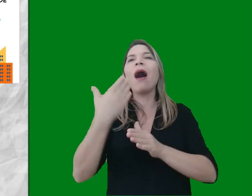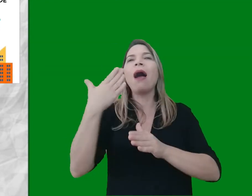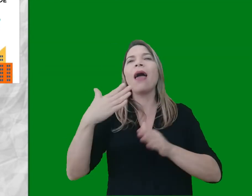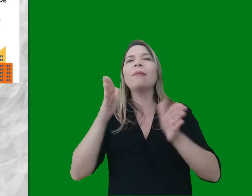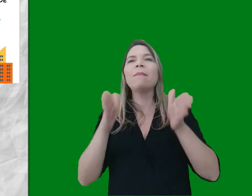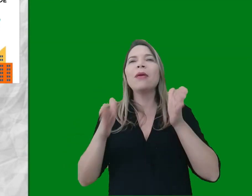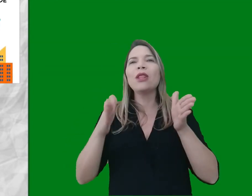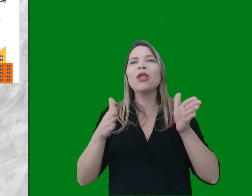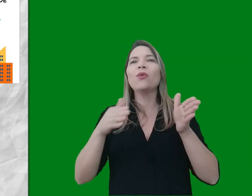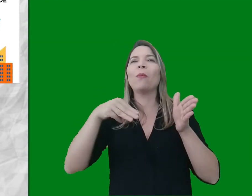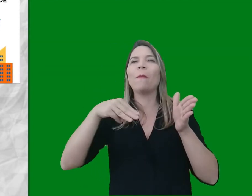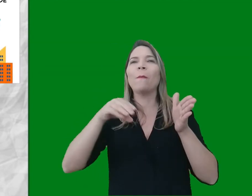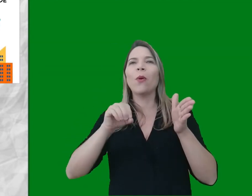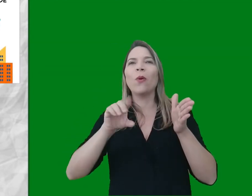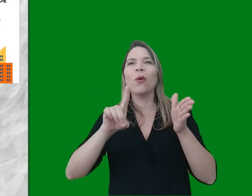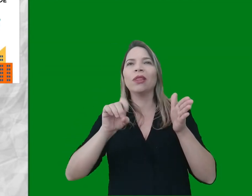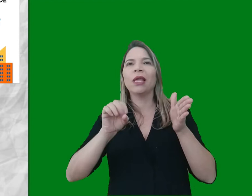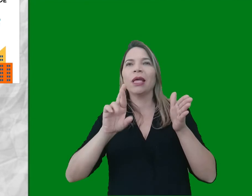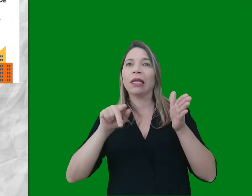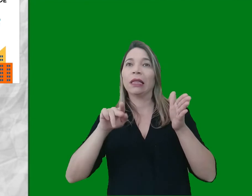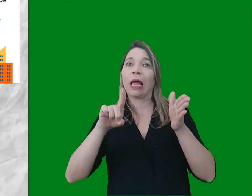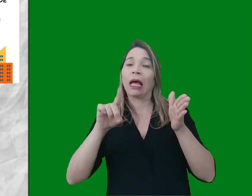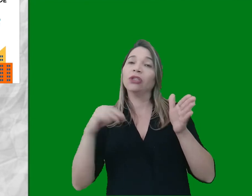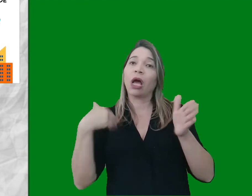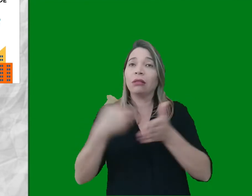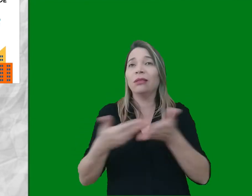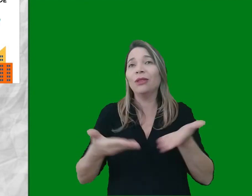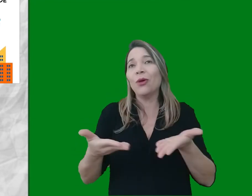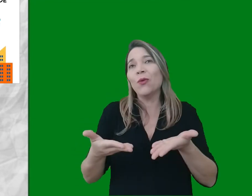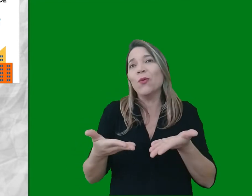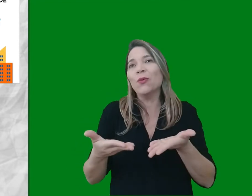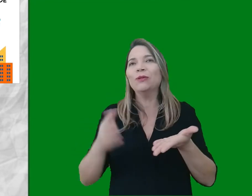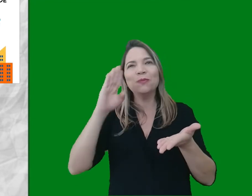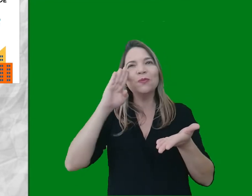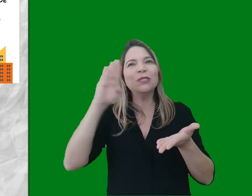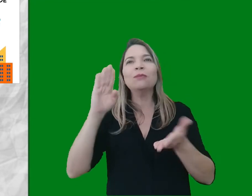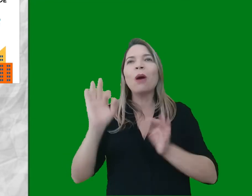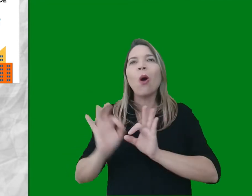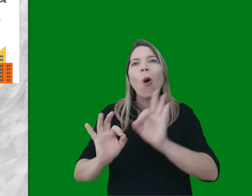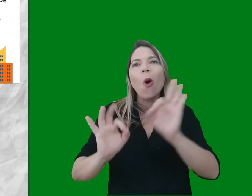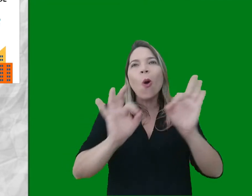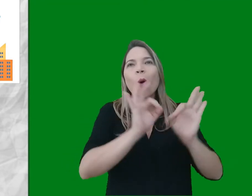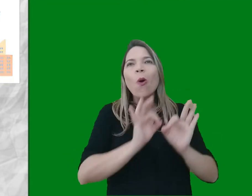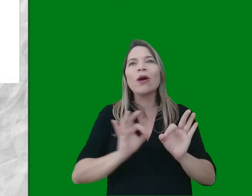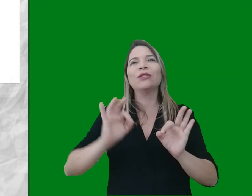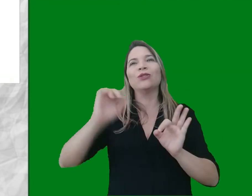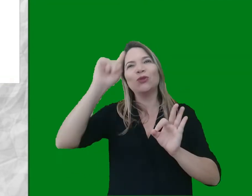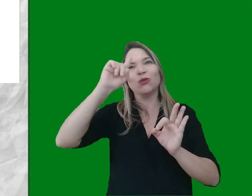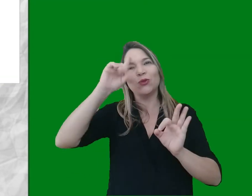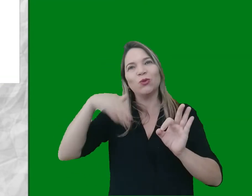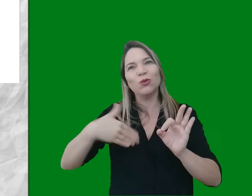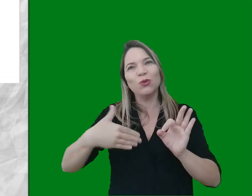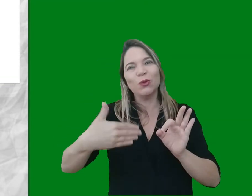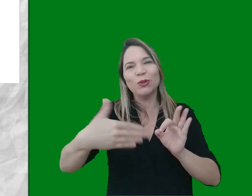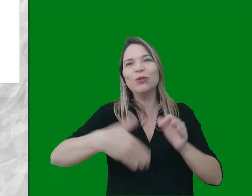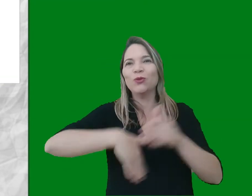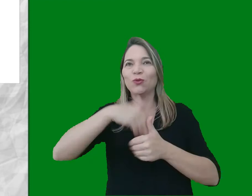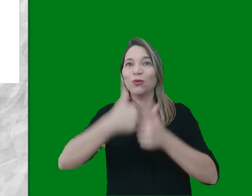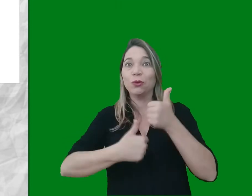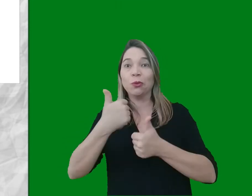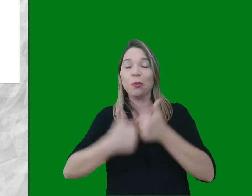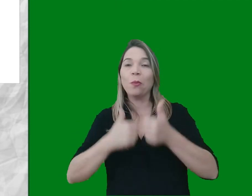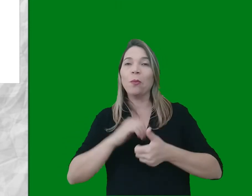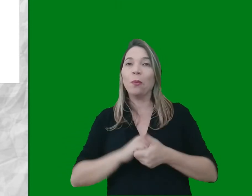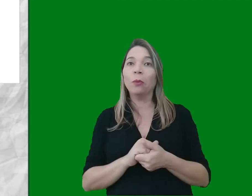modernidade, período esse que moldou a maneira que vivemos atualmente, principalmente na organização cotidiana. Na sequência, os autores abordam